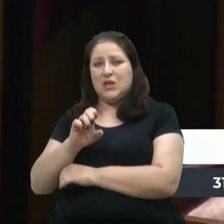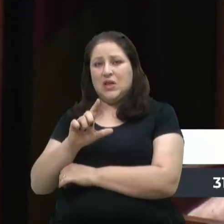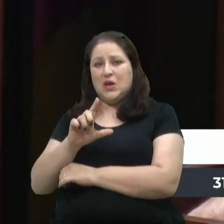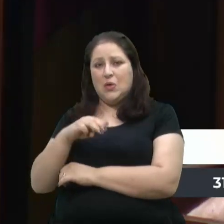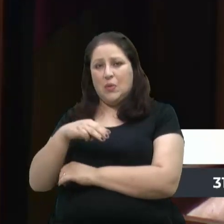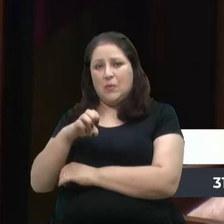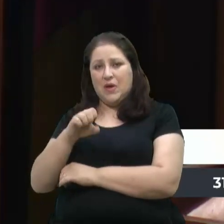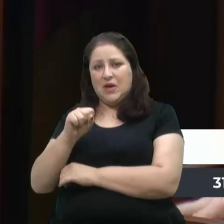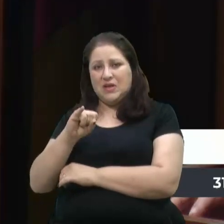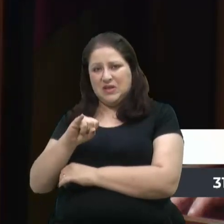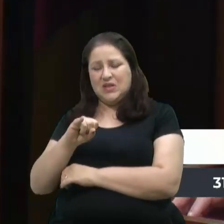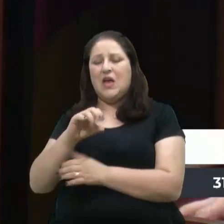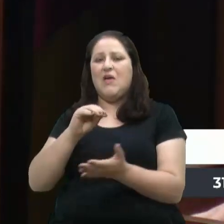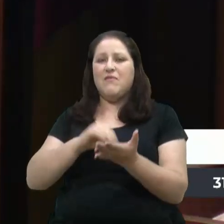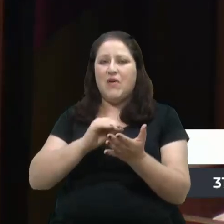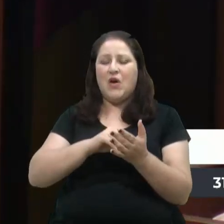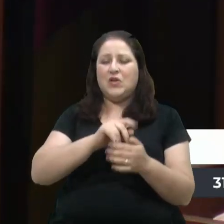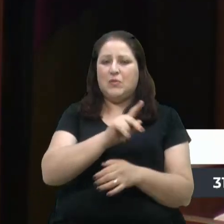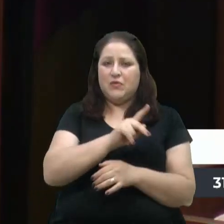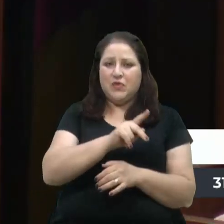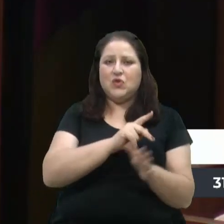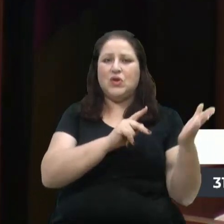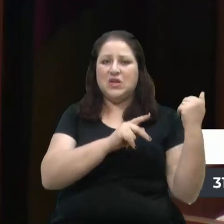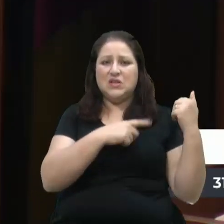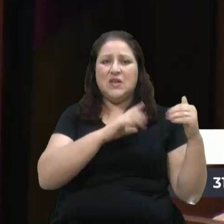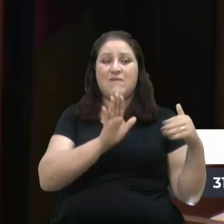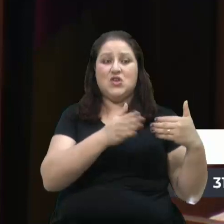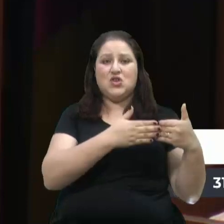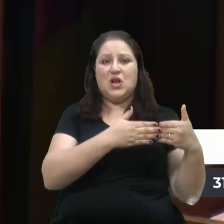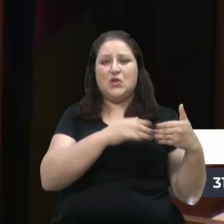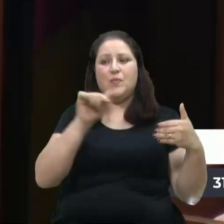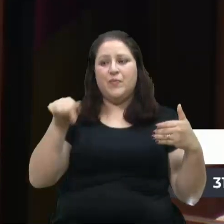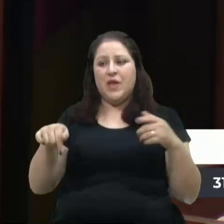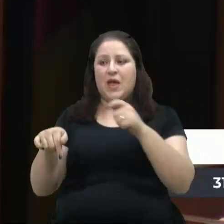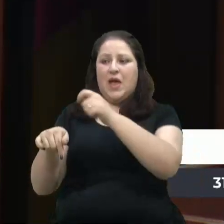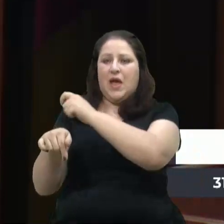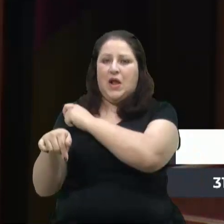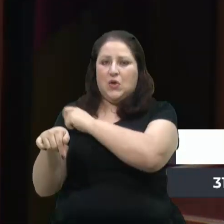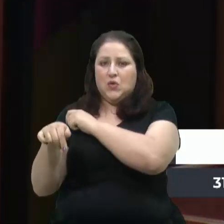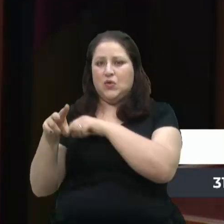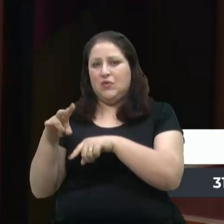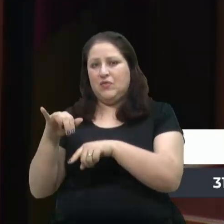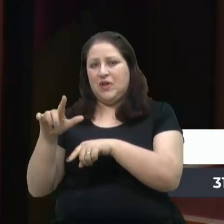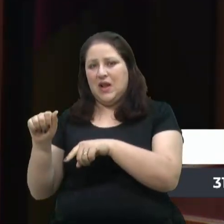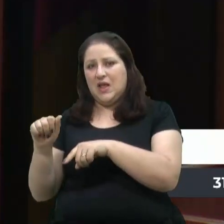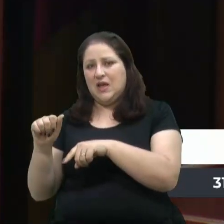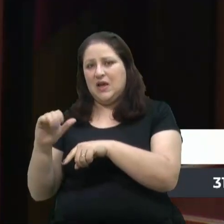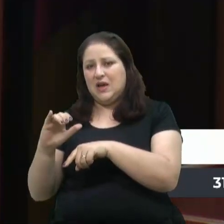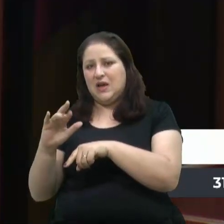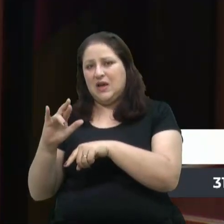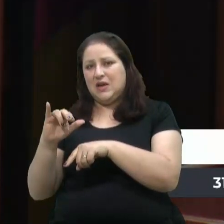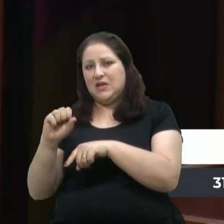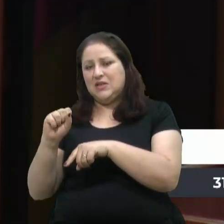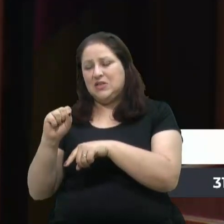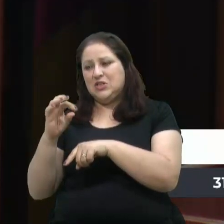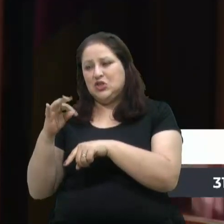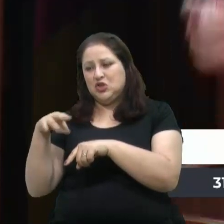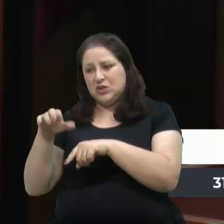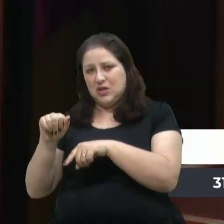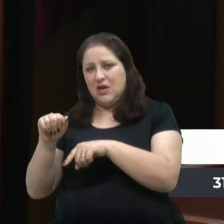falta de professor ficou interditado muitos desses alunos da Vila Cristina sobem para galópolis na Ismael Chaves